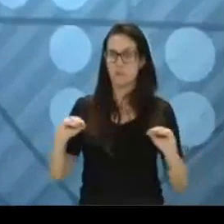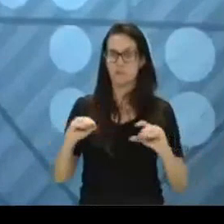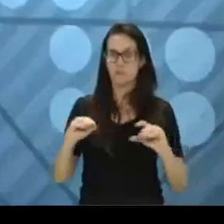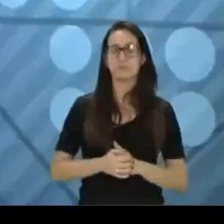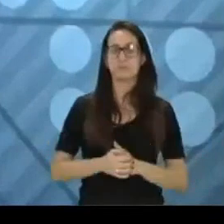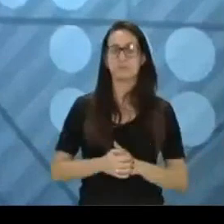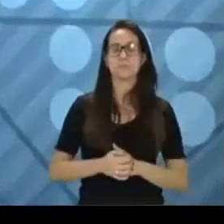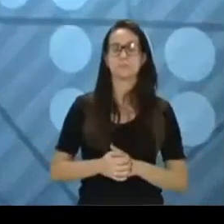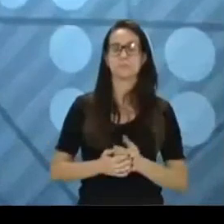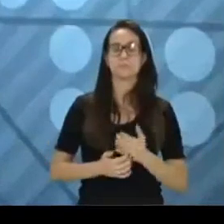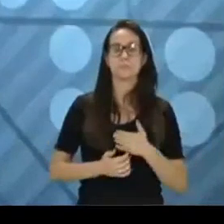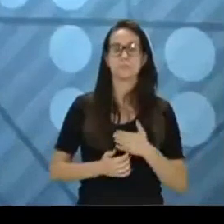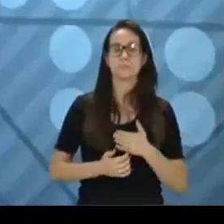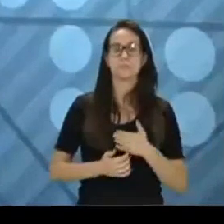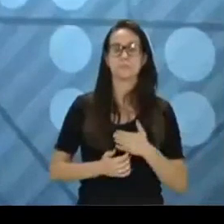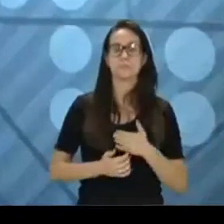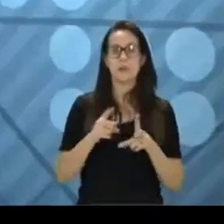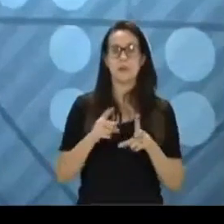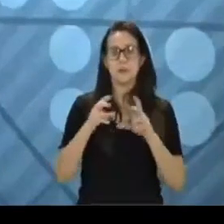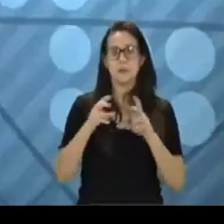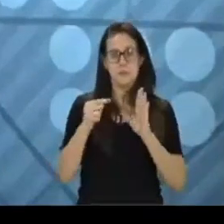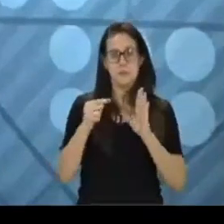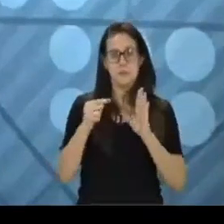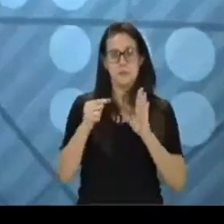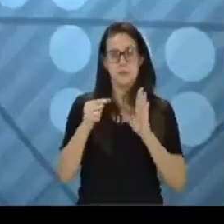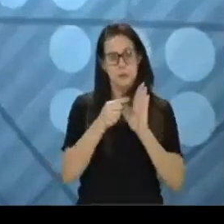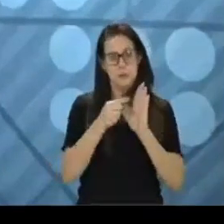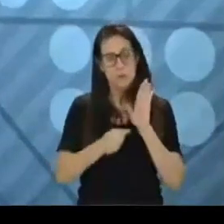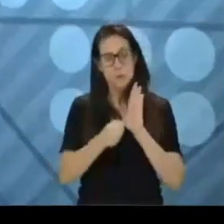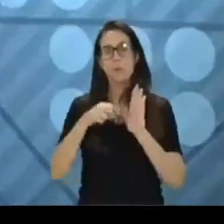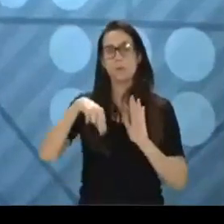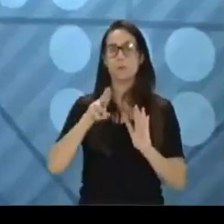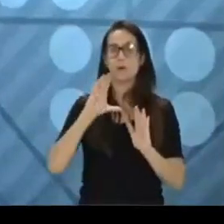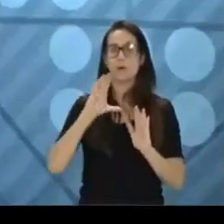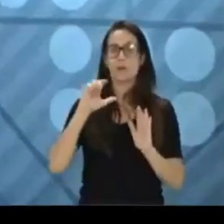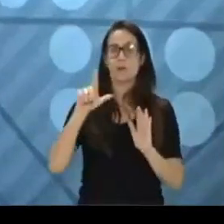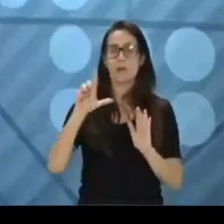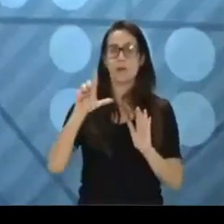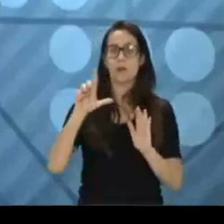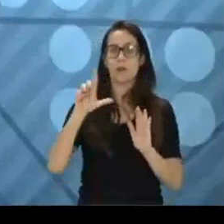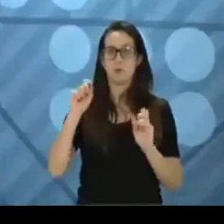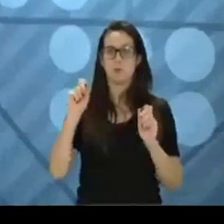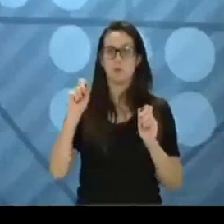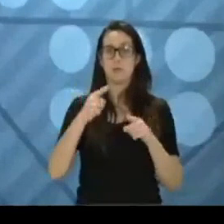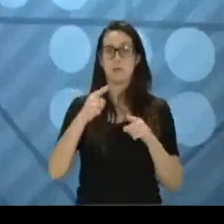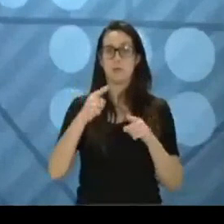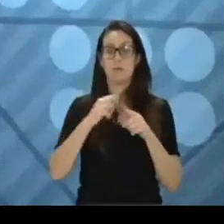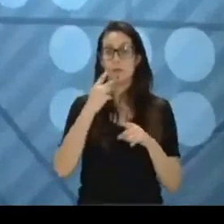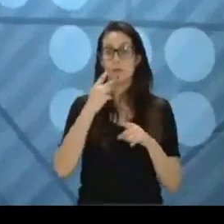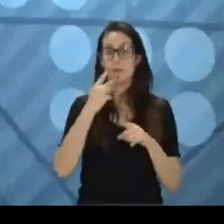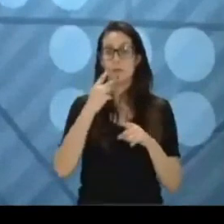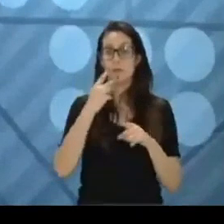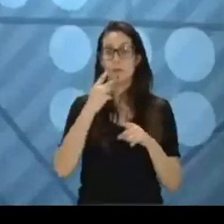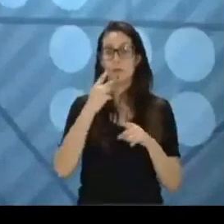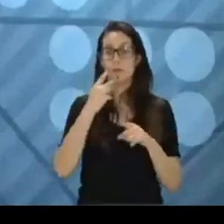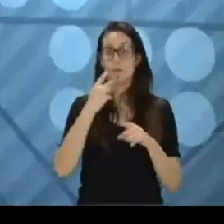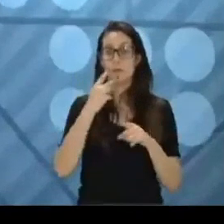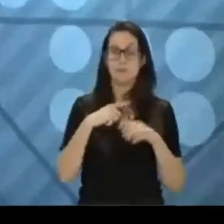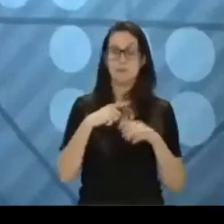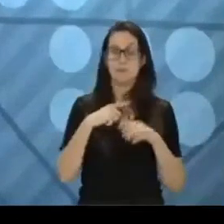desconstruído nessa célula. Consigo observar os núcleos, então, nas células eucariontes, justamente por conta da coloração que foi